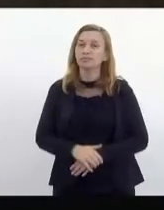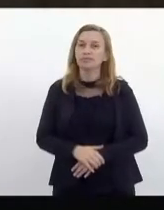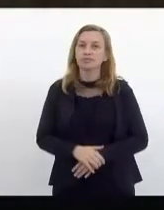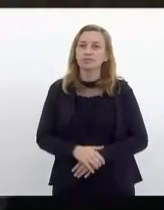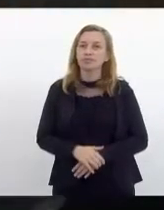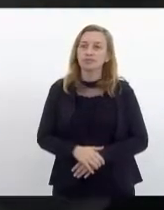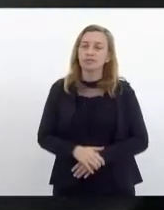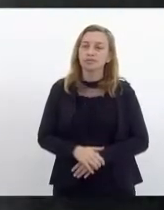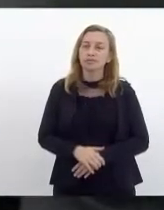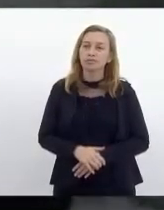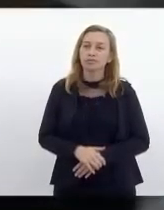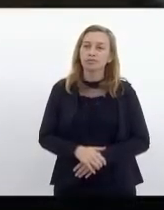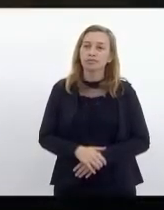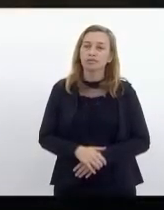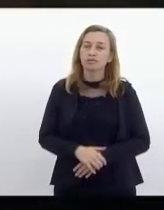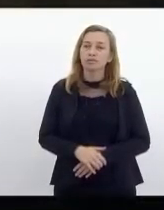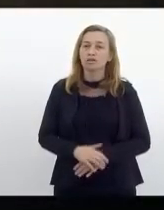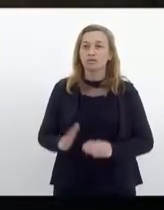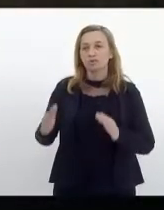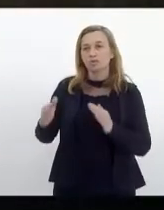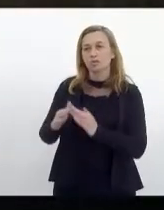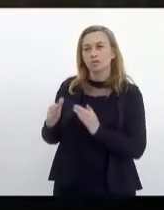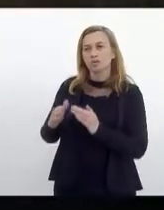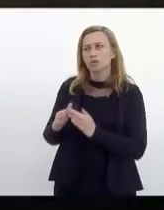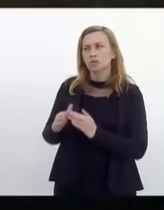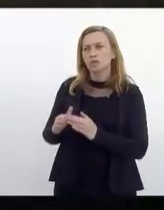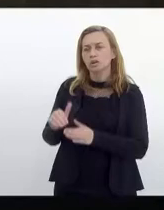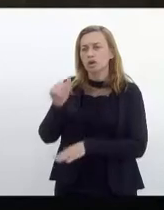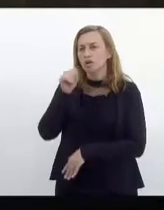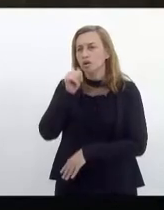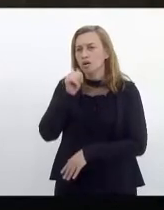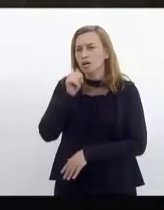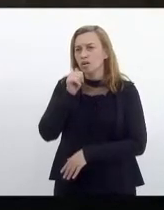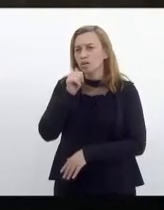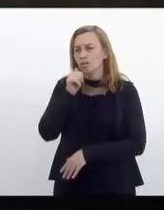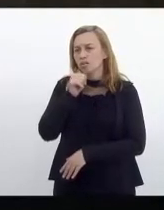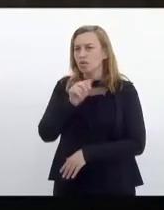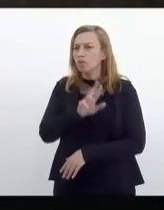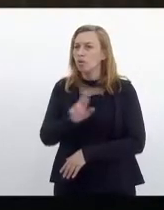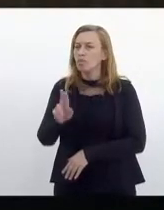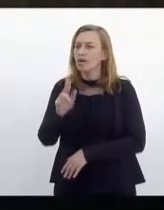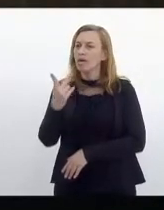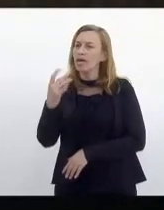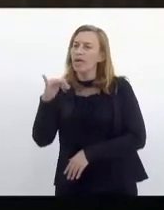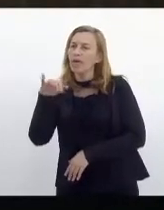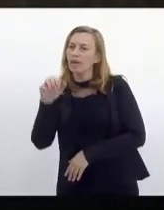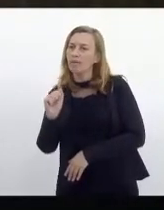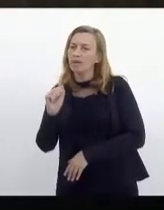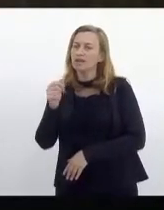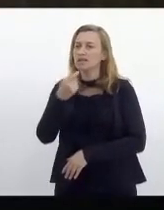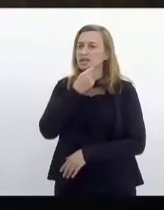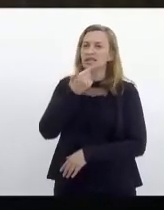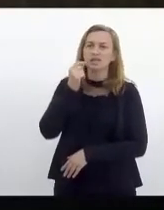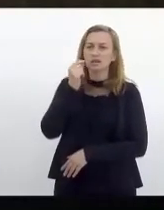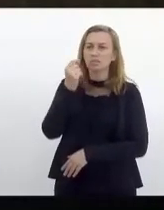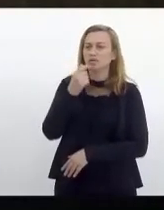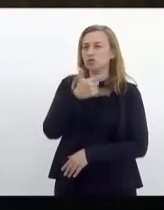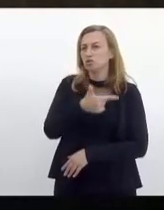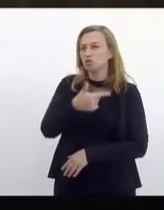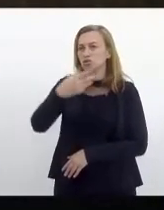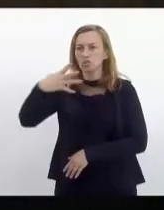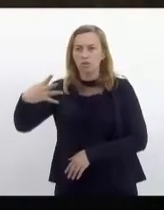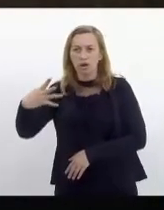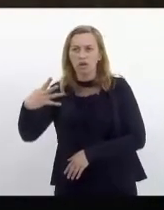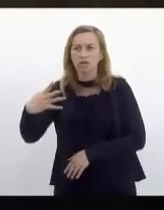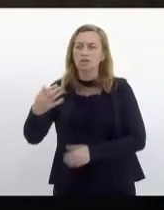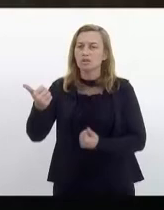iniciativa de uma moradora, da senhora Emma da Fonseca, em setembro de 2004. Naquele momento contava